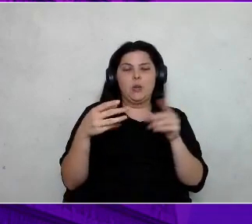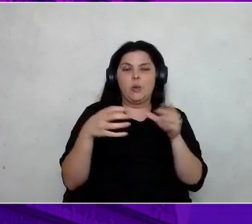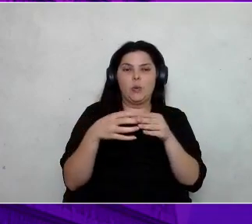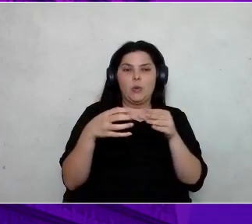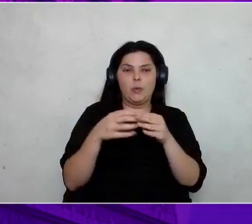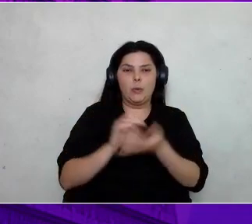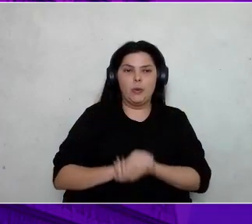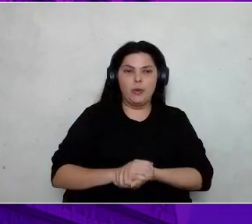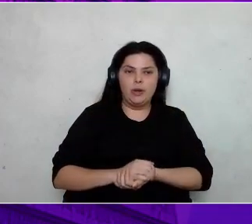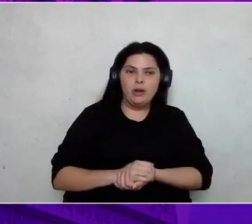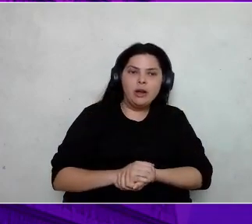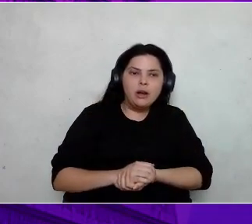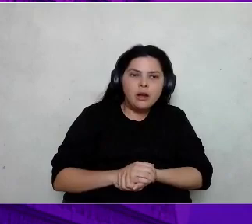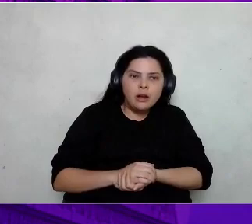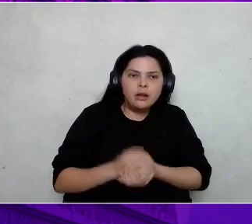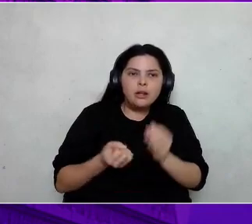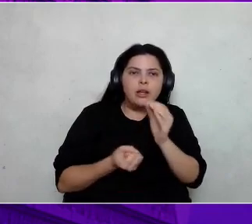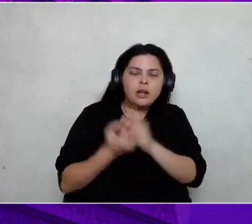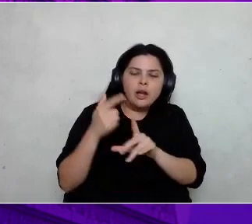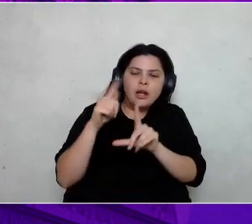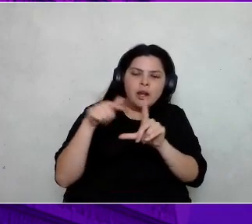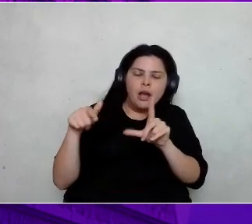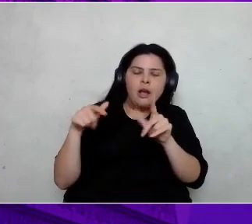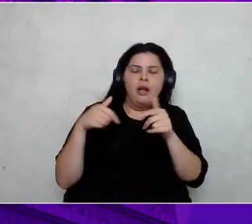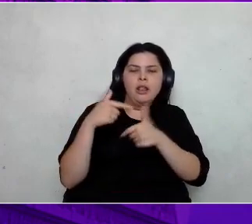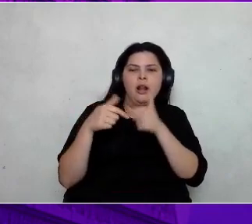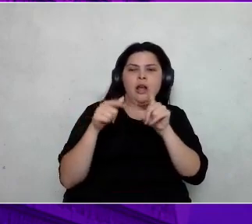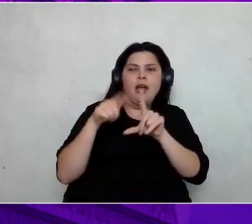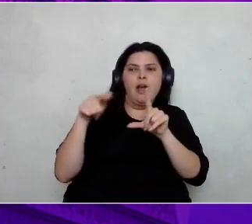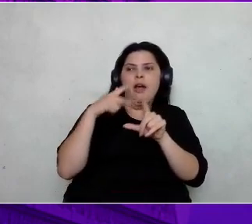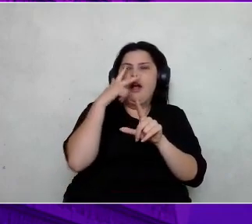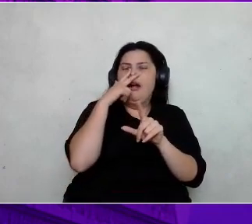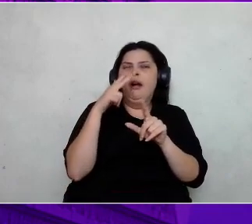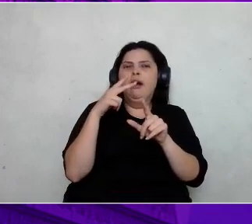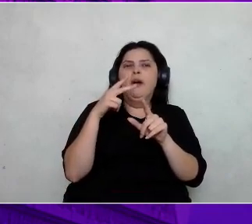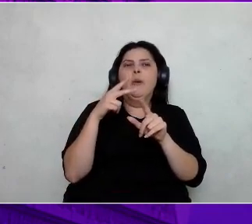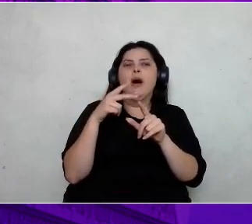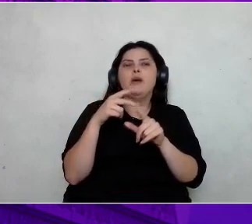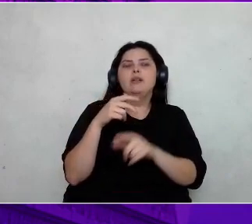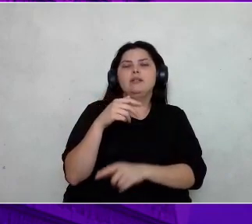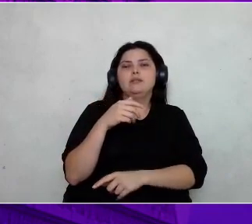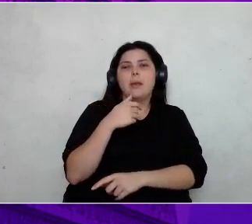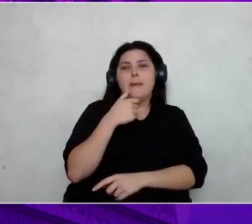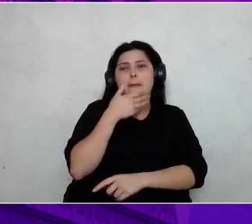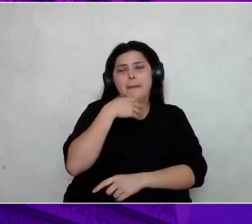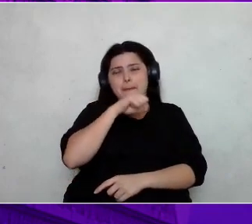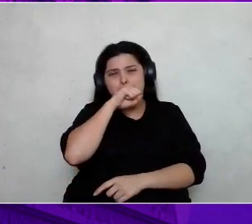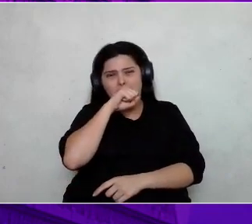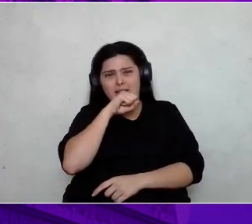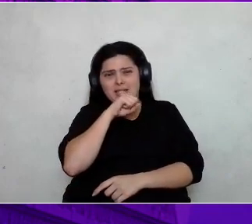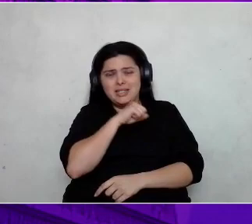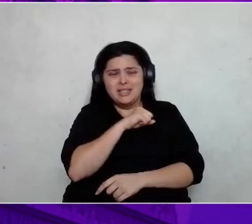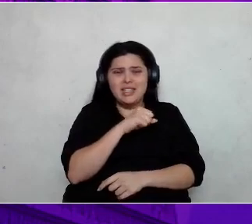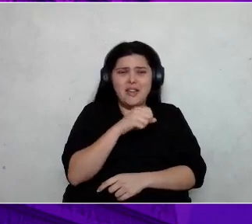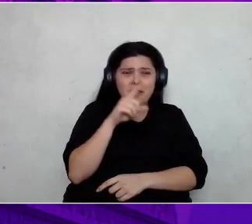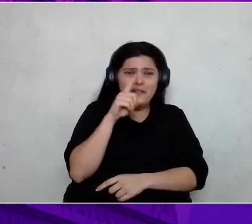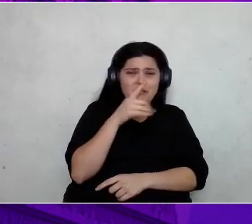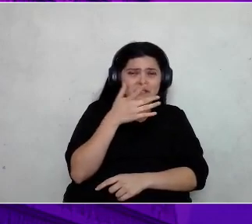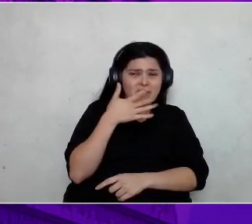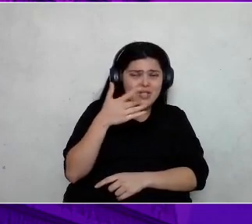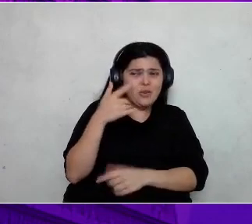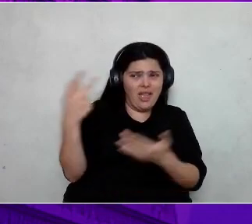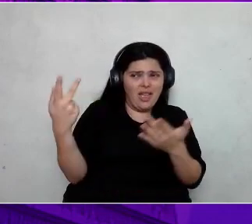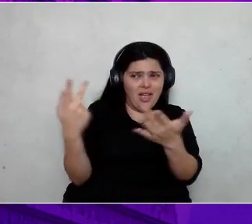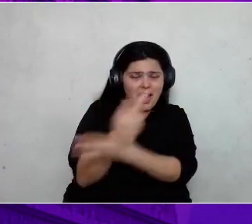fazer gráficos, trabalhar com gráficos é mais ou menos como paternidade. Se tá fácil, é porque tá errado. E alguém está